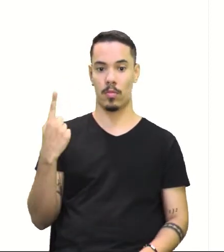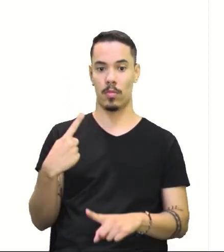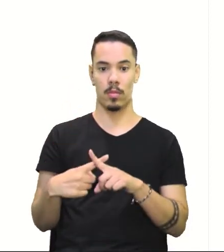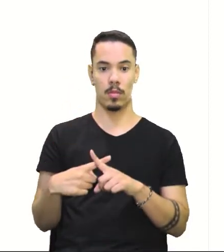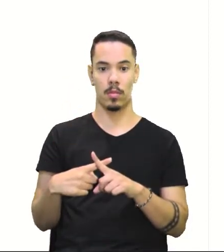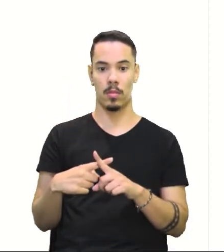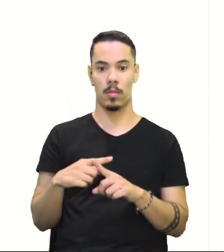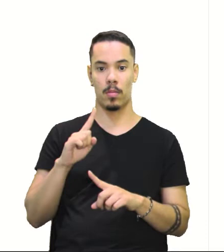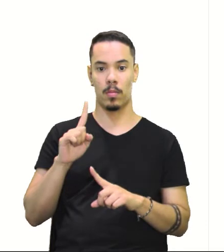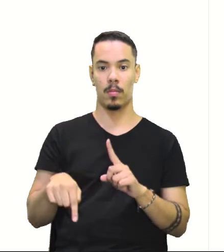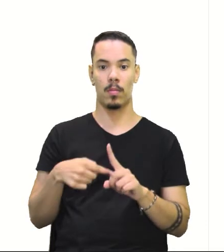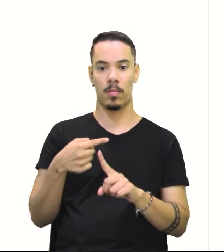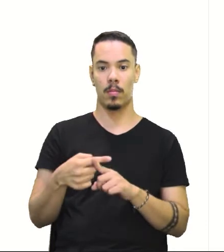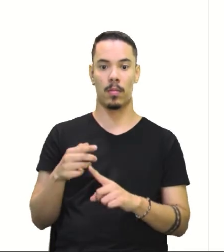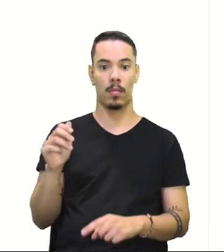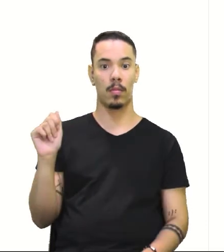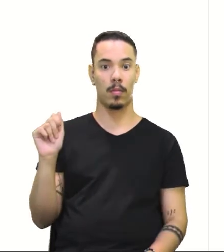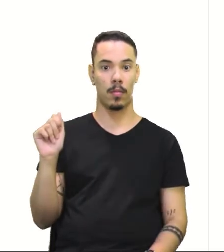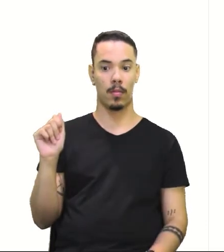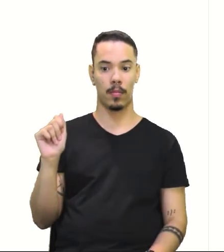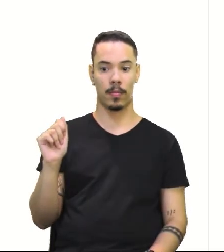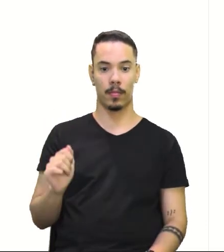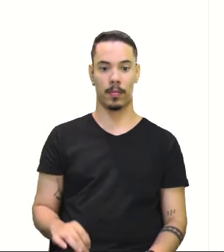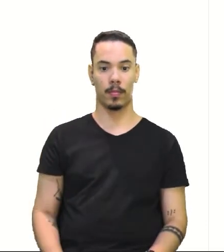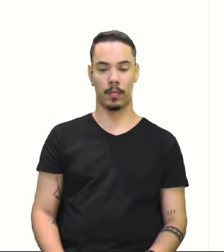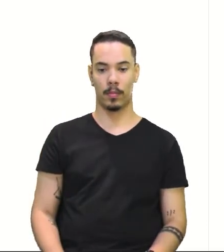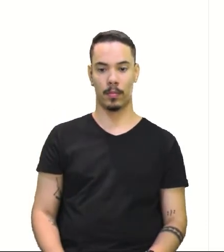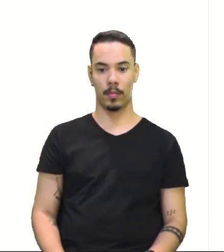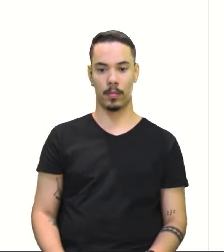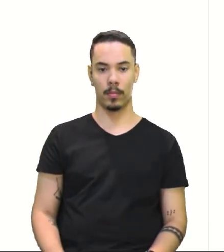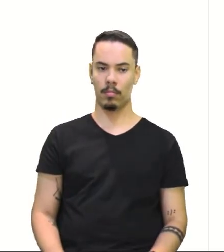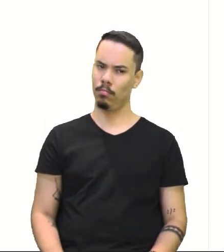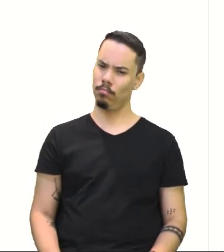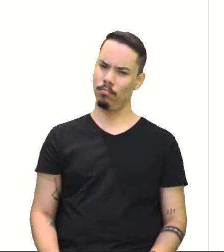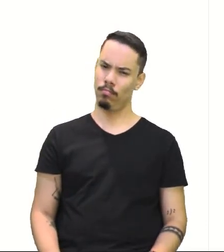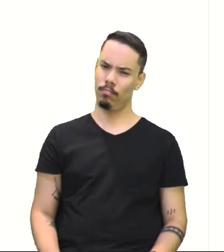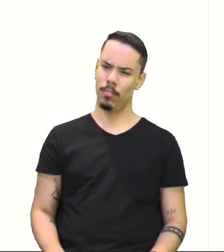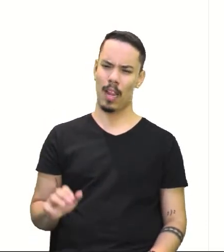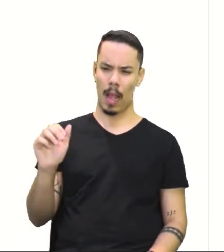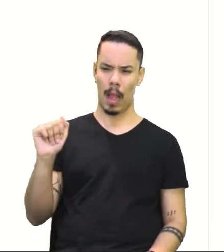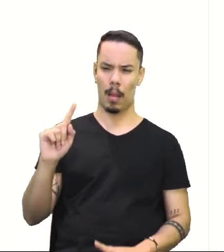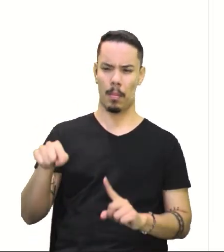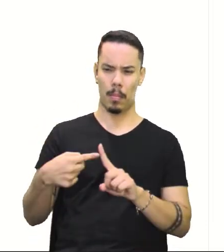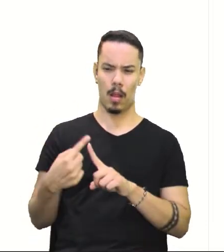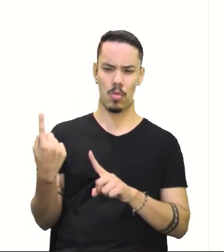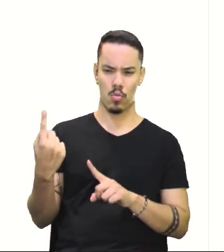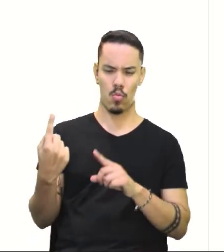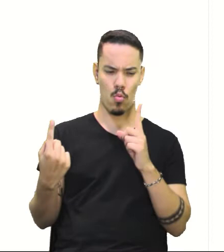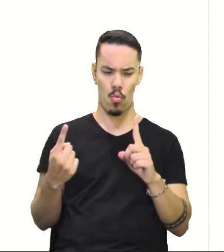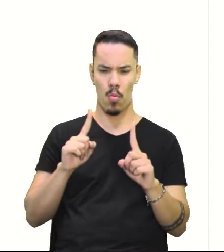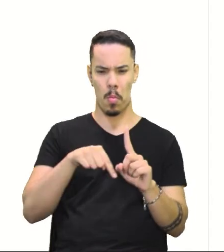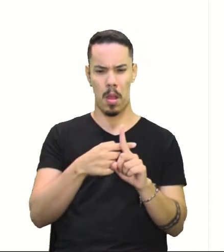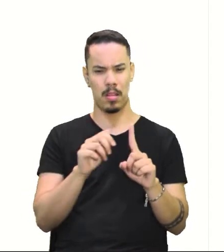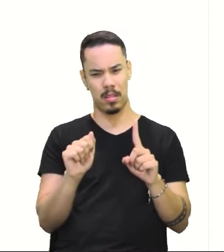1, mais quem? Mais A. Mais A. Vai ficar A mais 1? A mais 1 ou 1 mais A, né? 1 mais A.